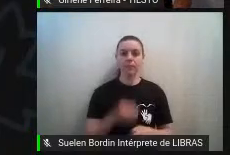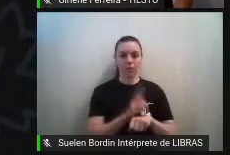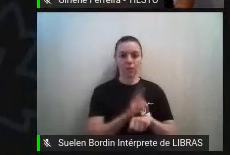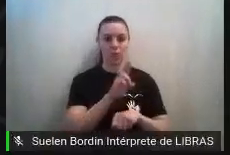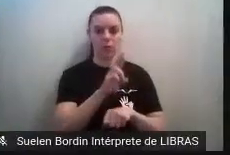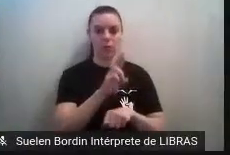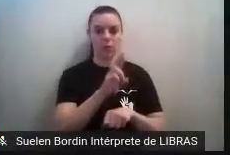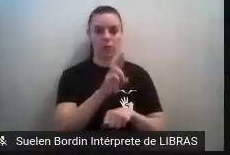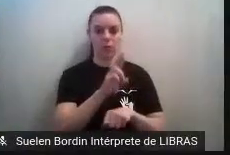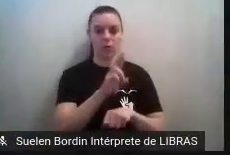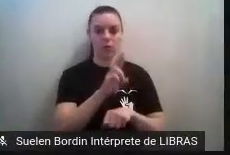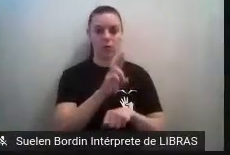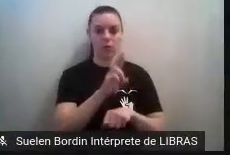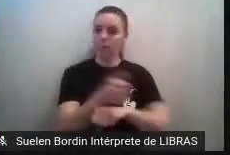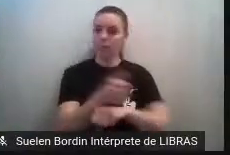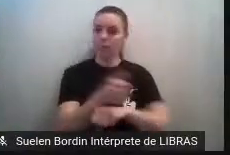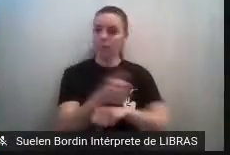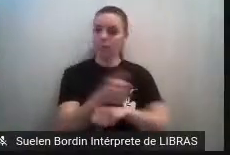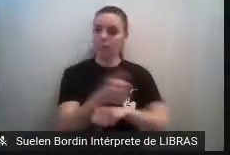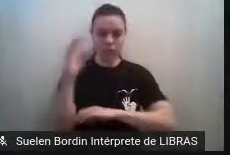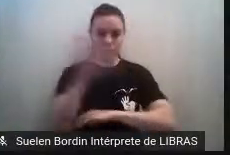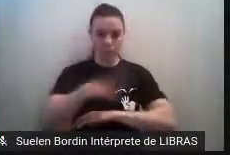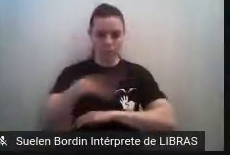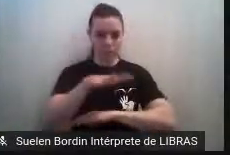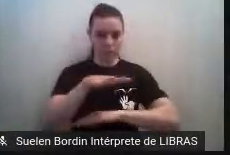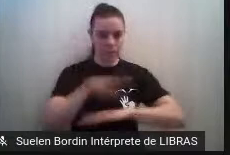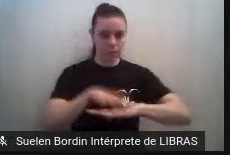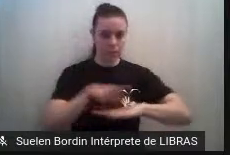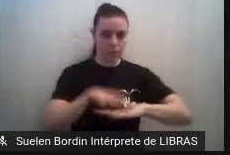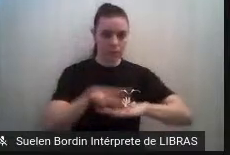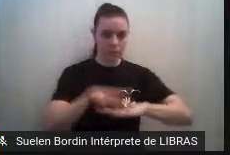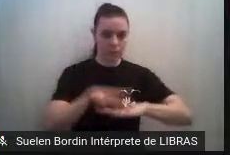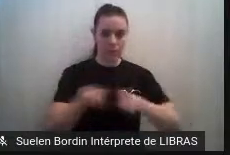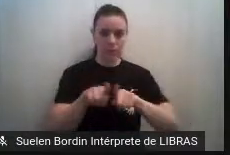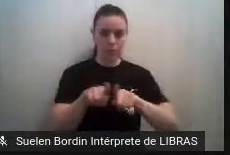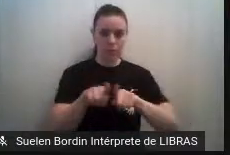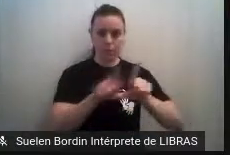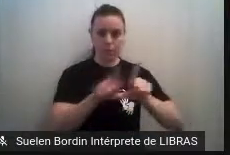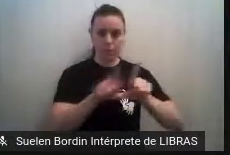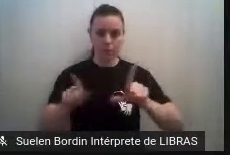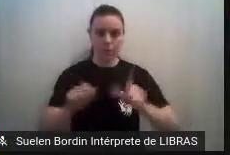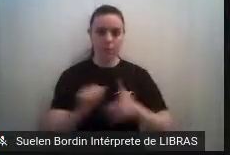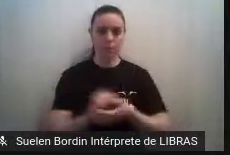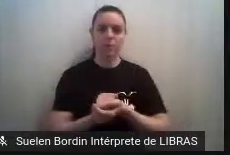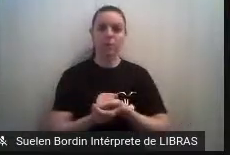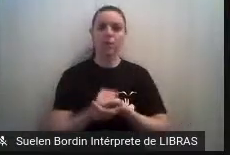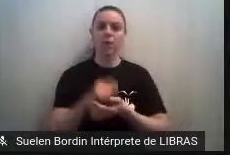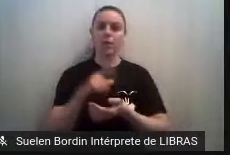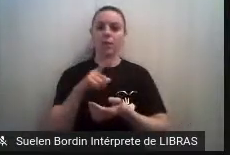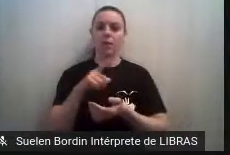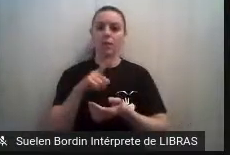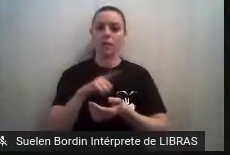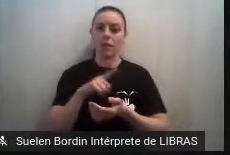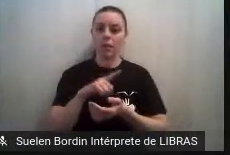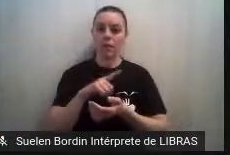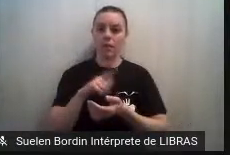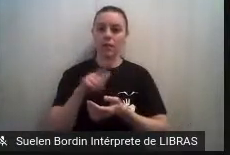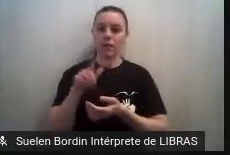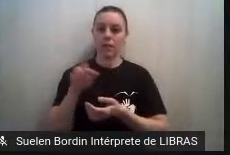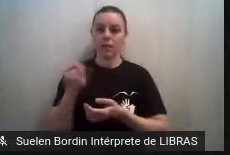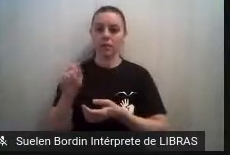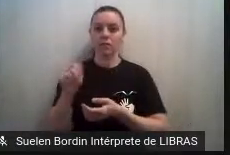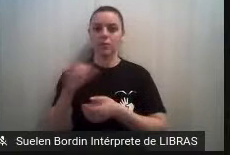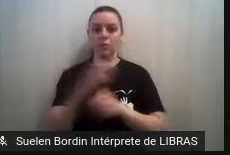mesmo científica na área de matemática e de estatística. Então, a gente tem a Raquel Aita, aluna da Engenharia Civil, foi